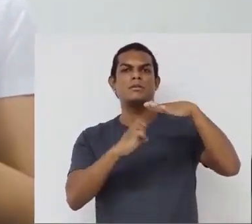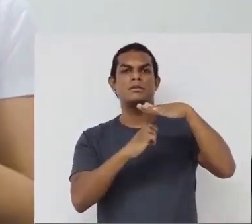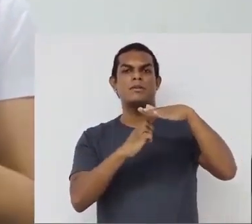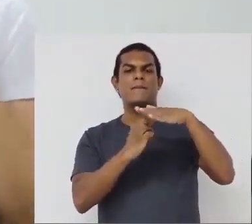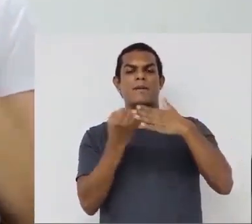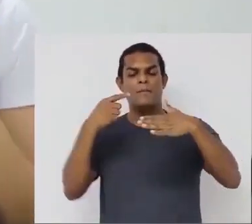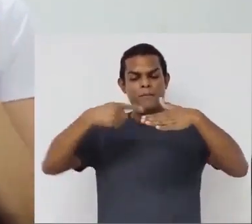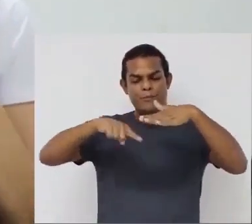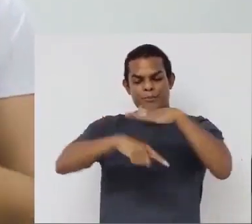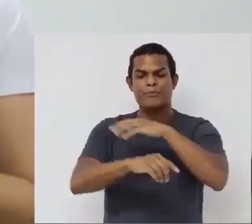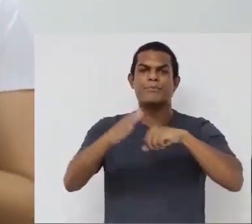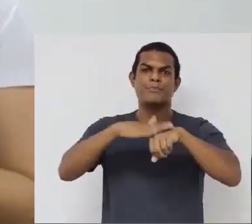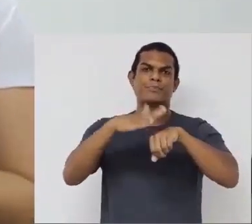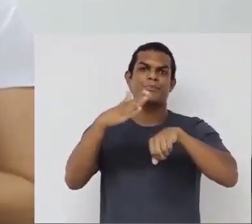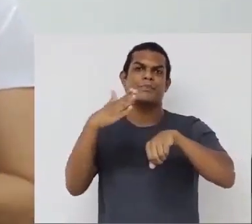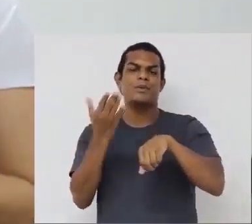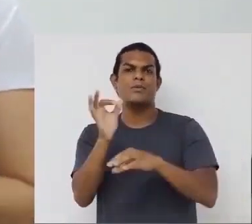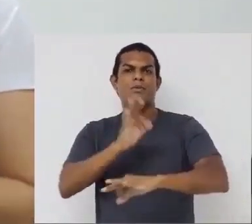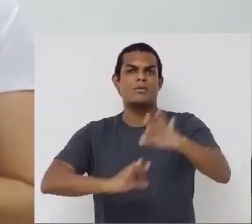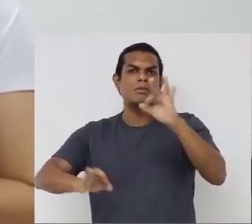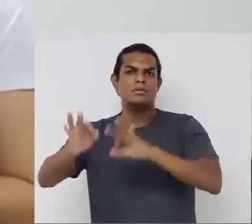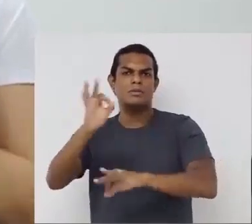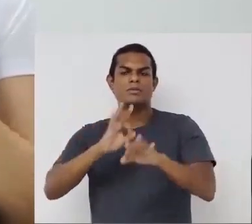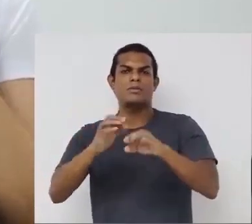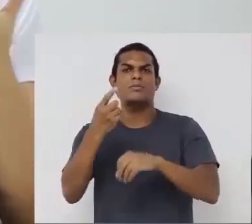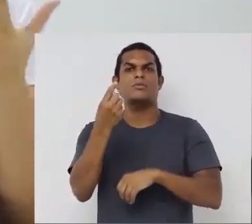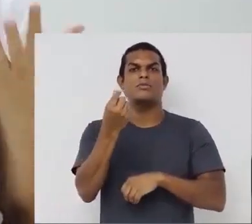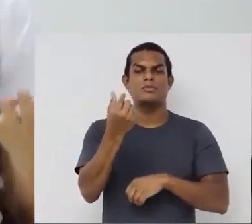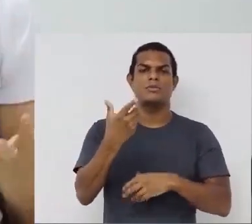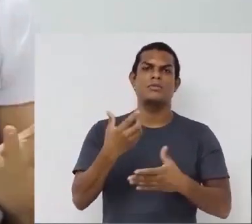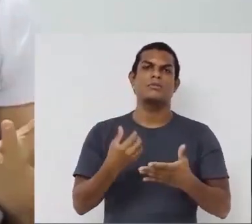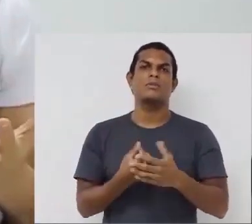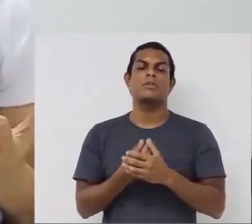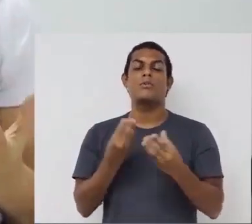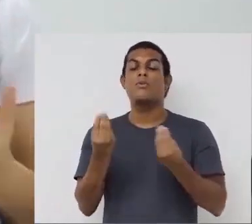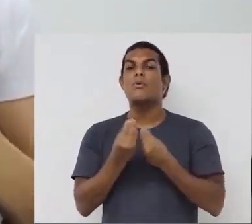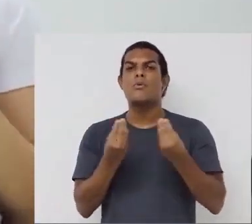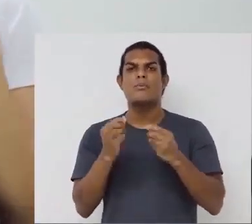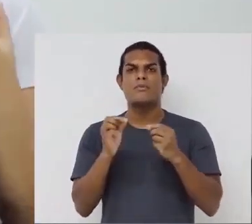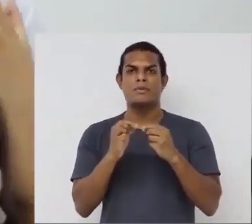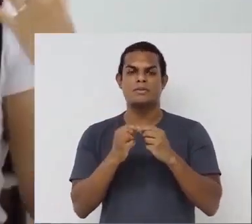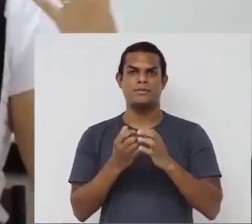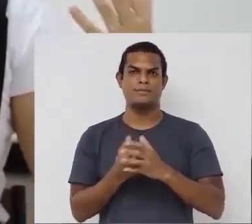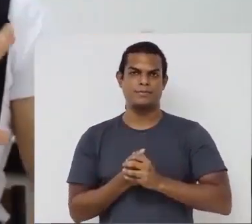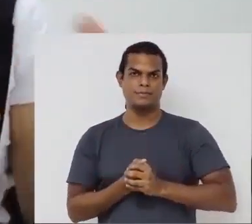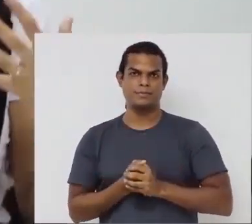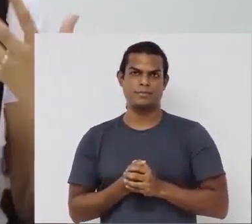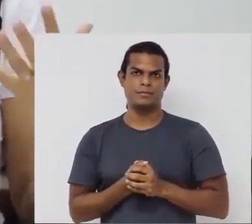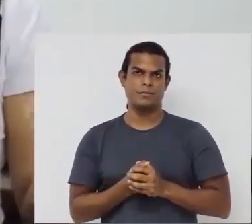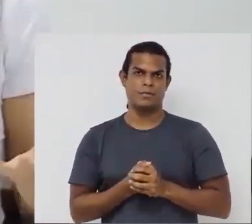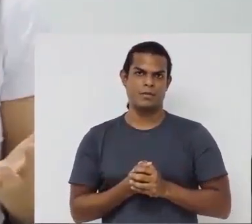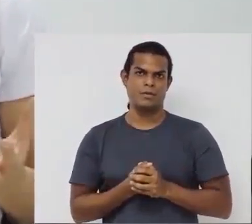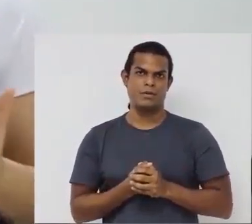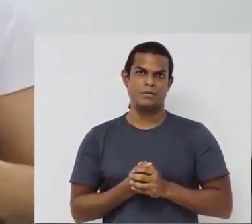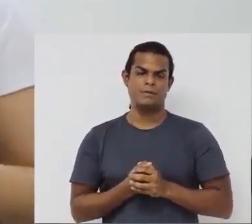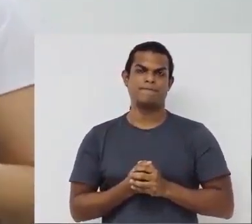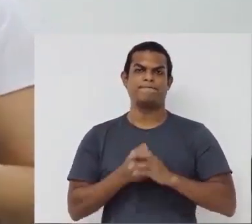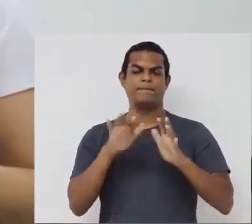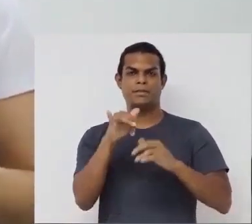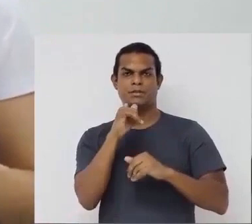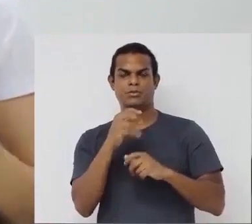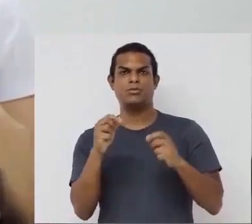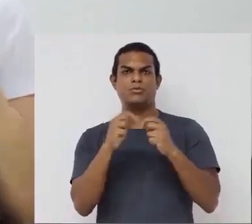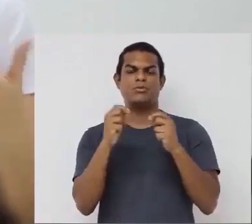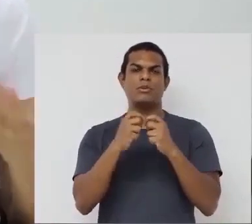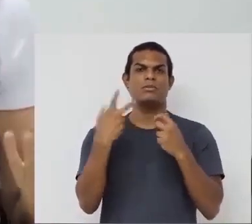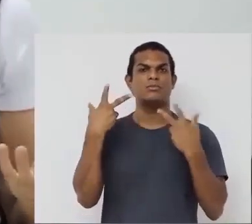a gente entenda o funcionamento das Finanças. Como é que isso vai ser feito? Veja, quando eu faço um corte de